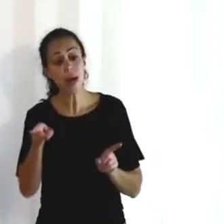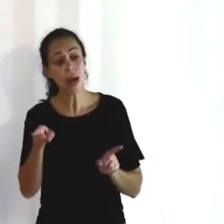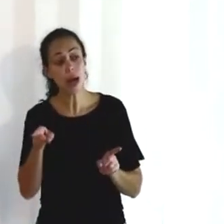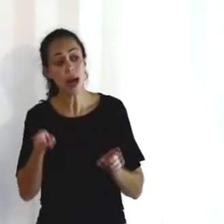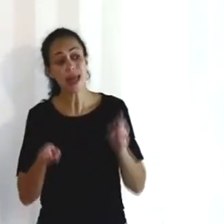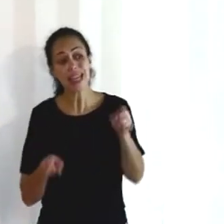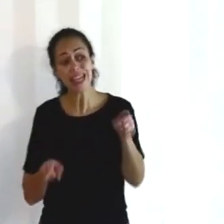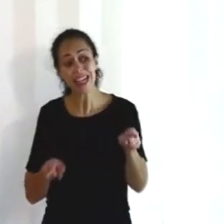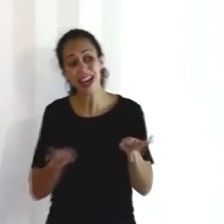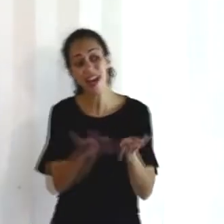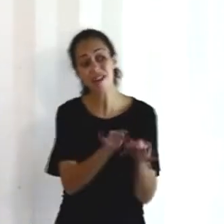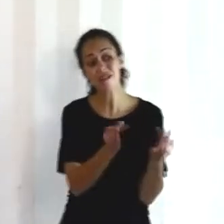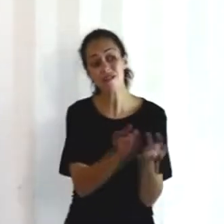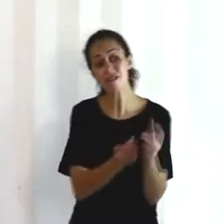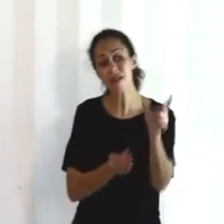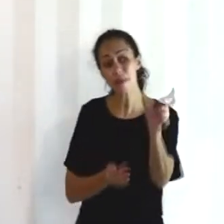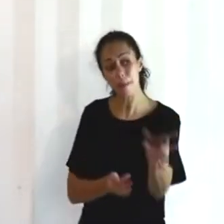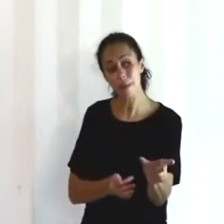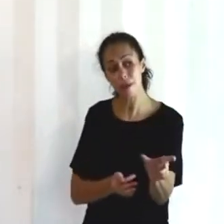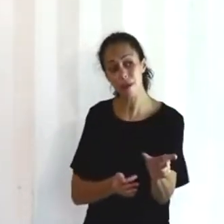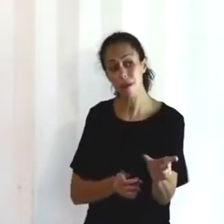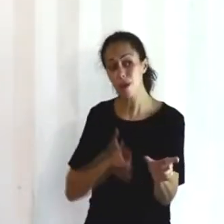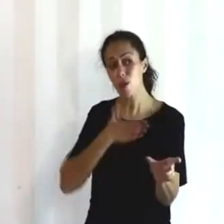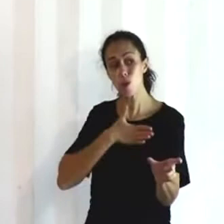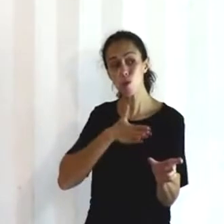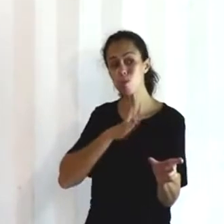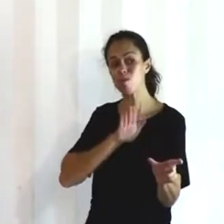No aniversário da igreja,